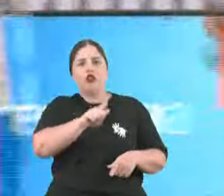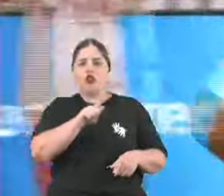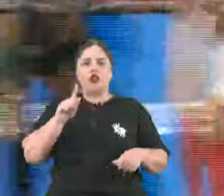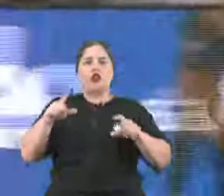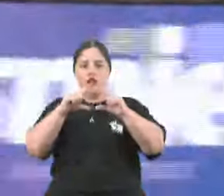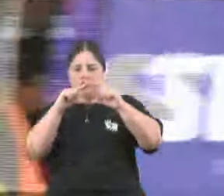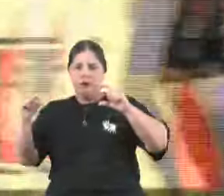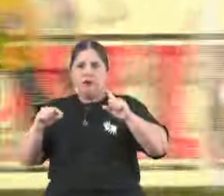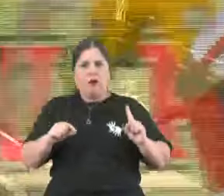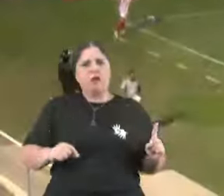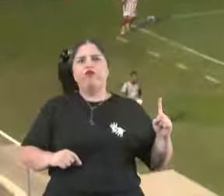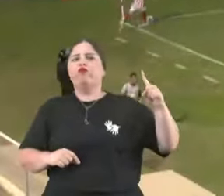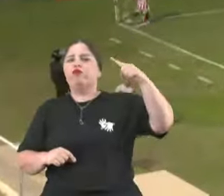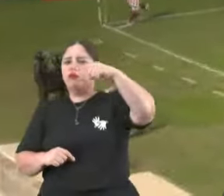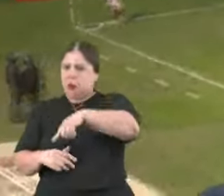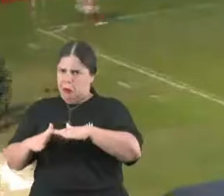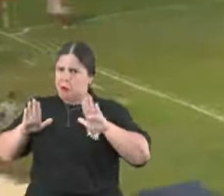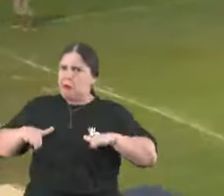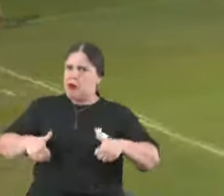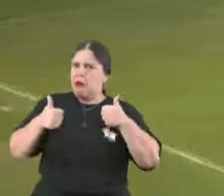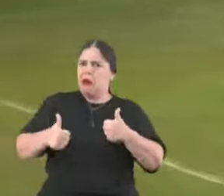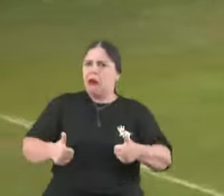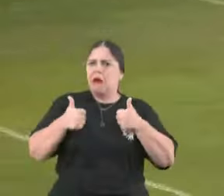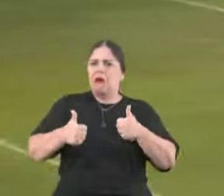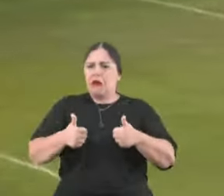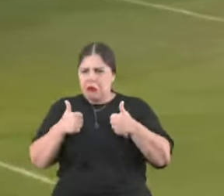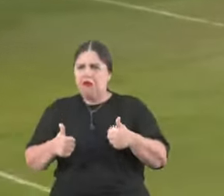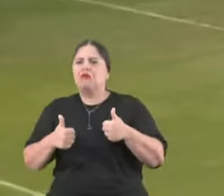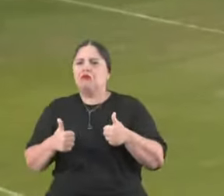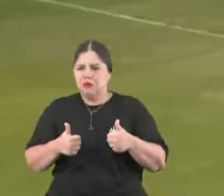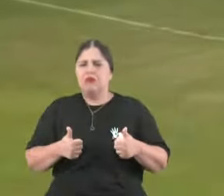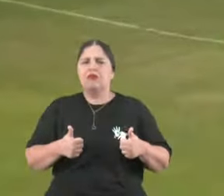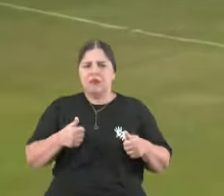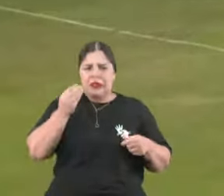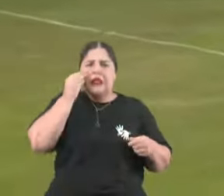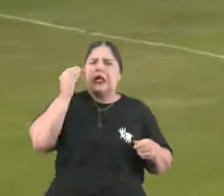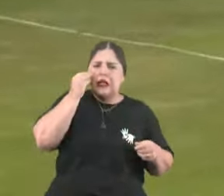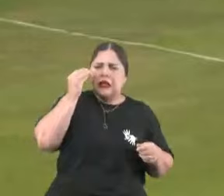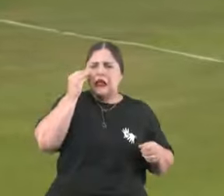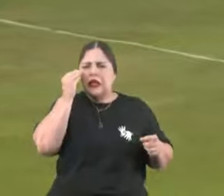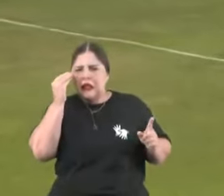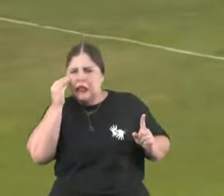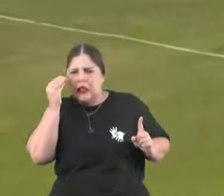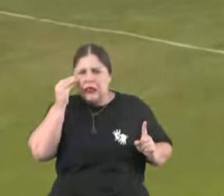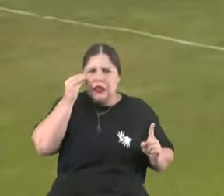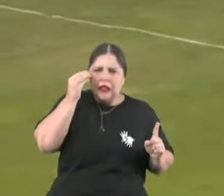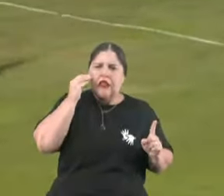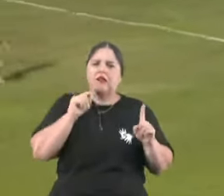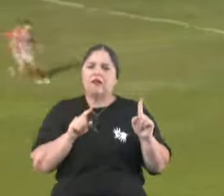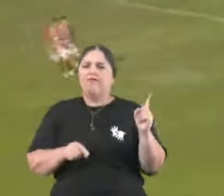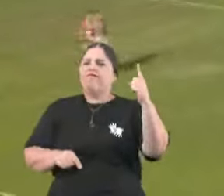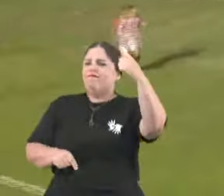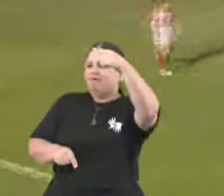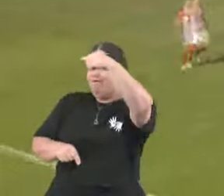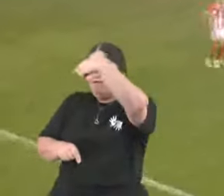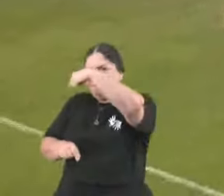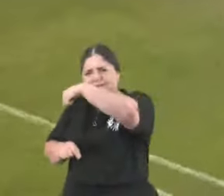bate muito bem na bola. Vem GG para ela, sacudiu na área, afasta a marcação.